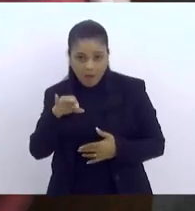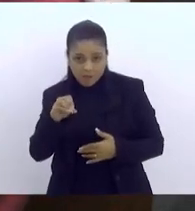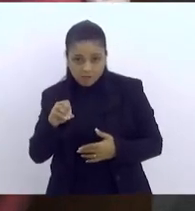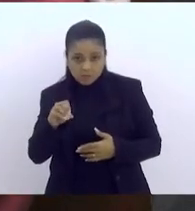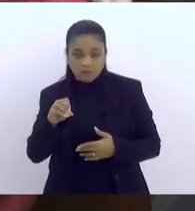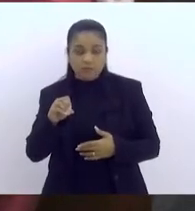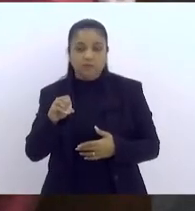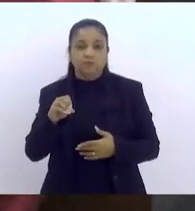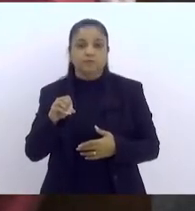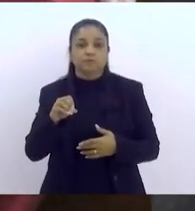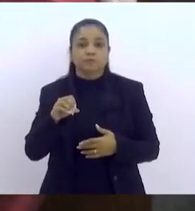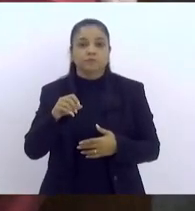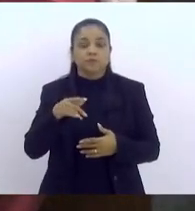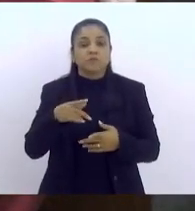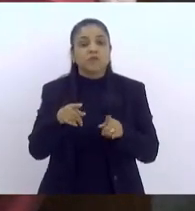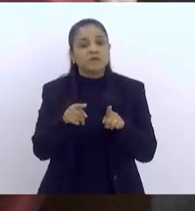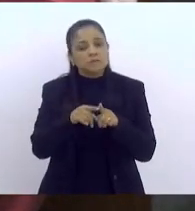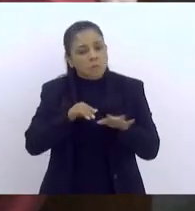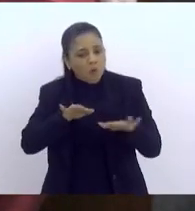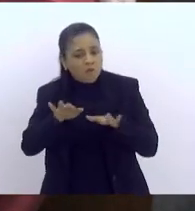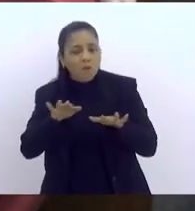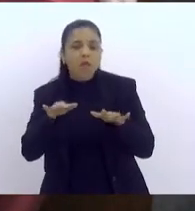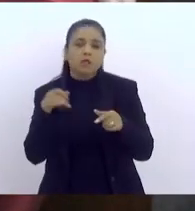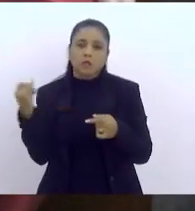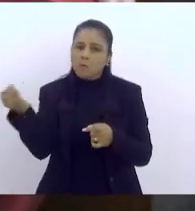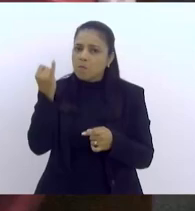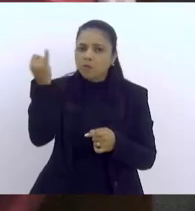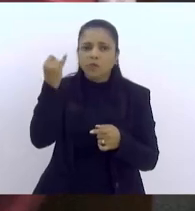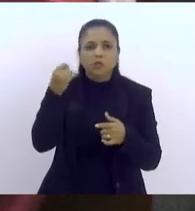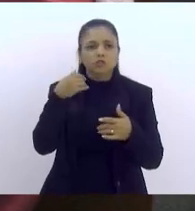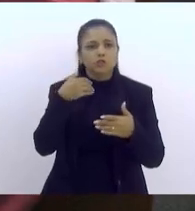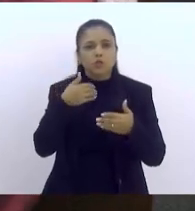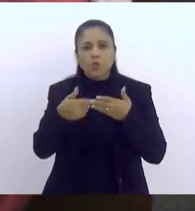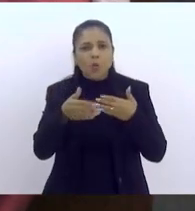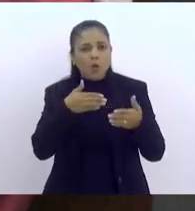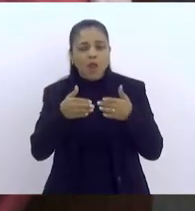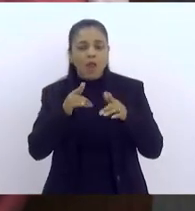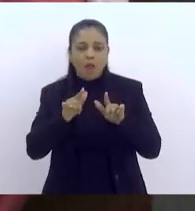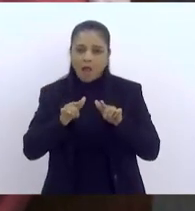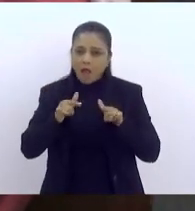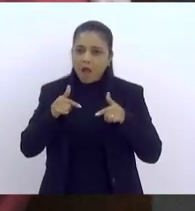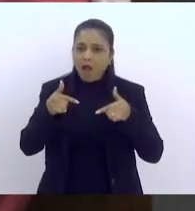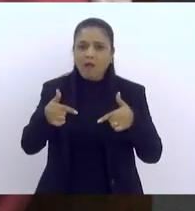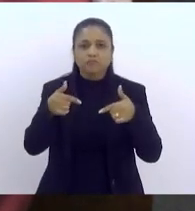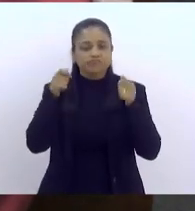que cada movimento, seja em qualquer tipo de marcha ou ato público, que